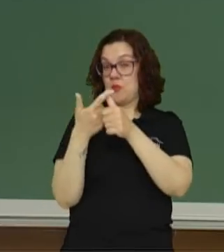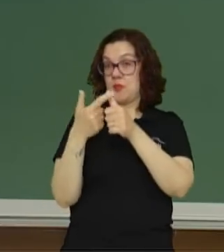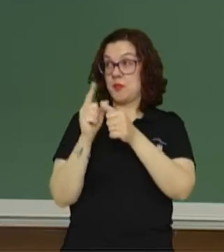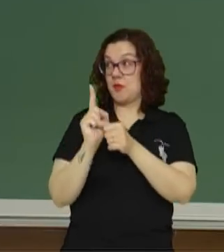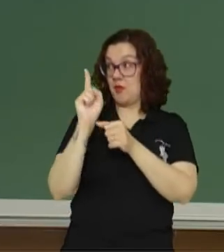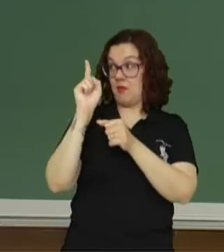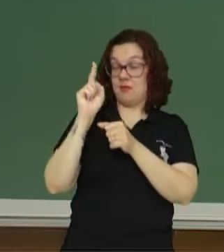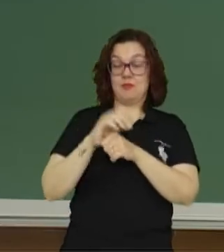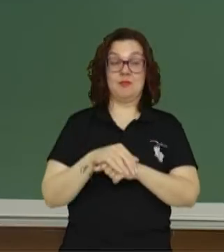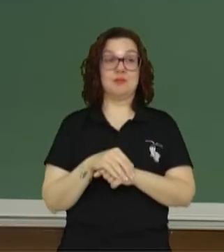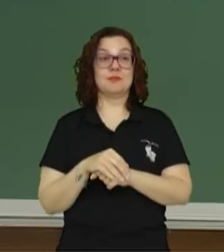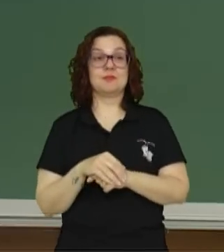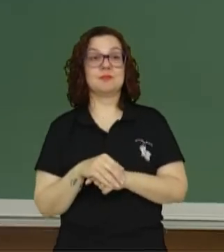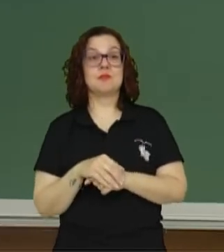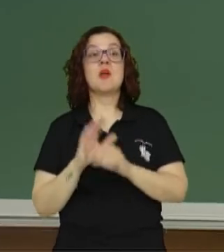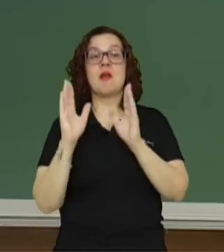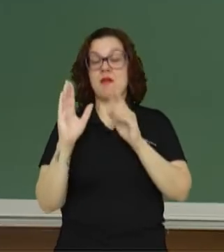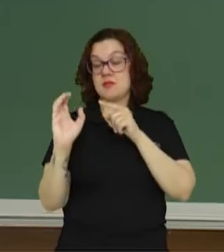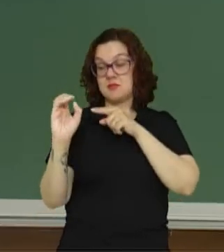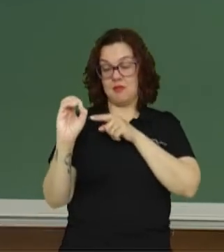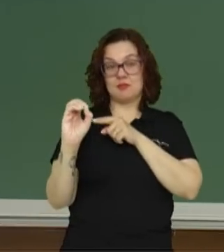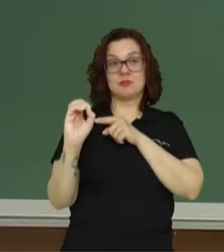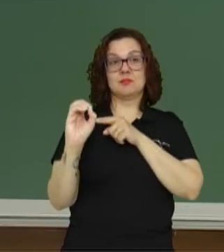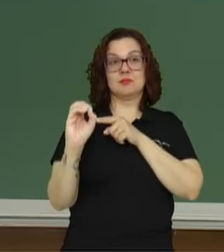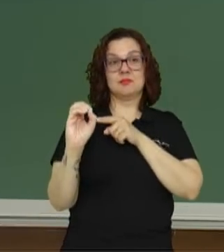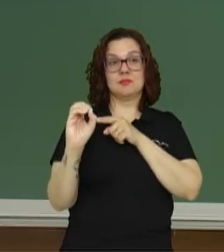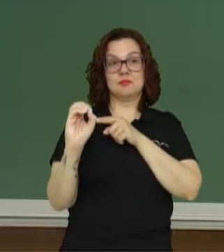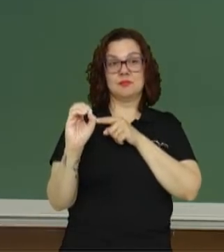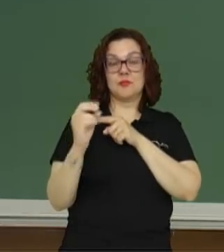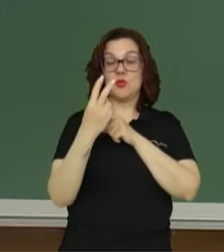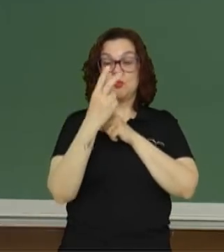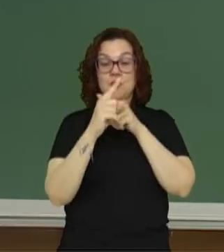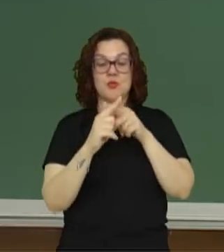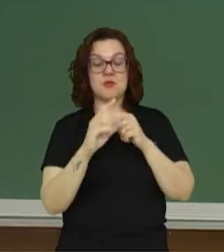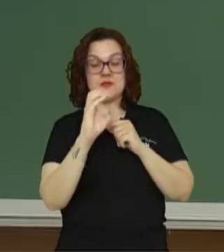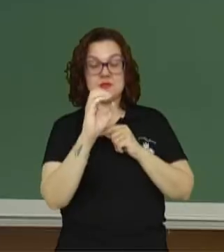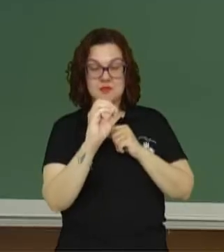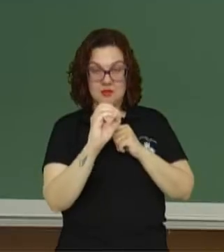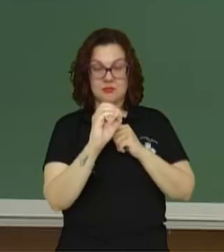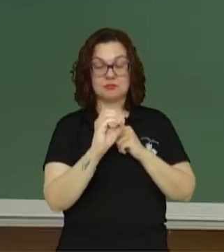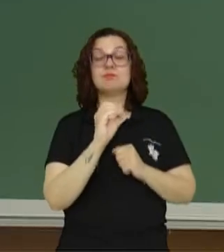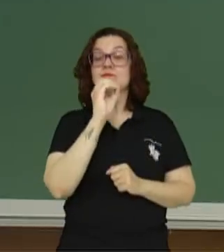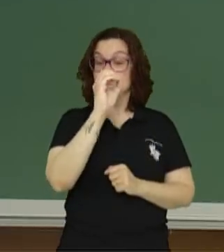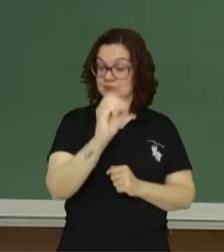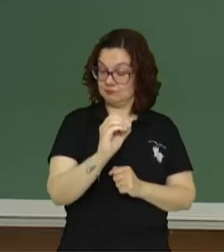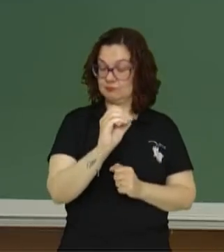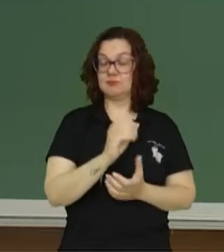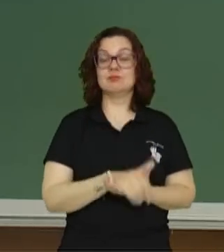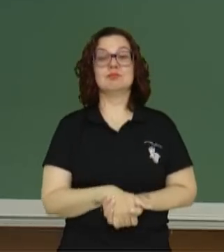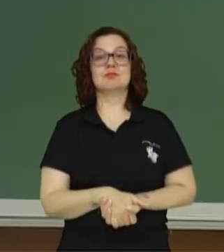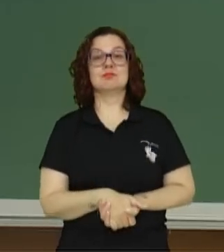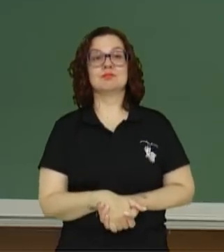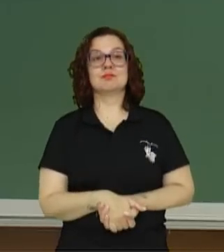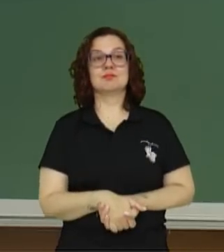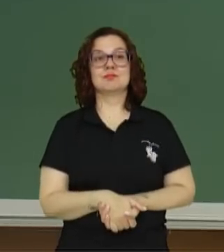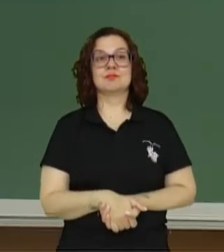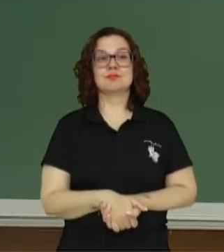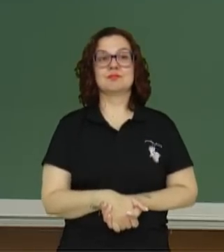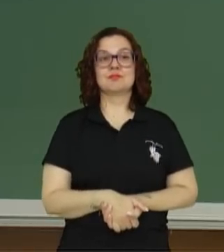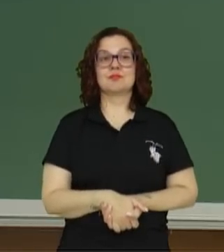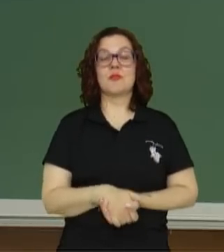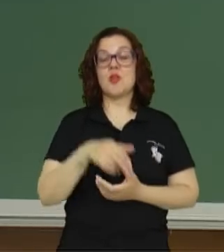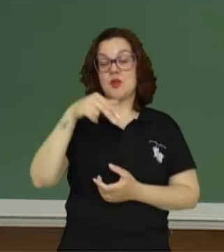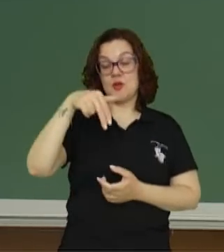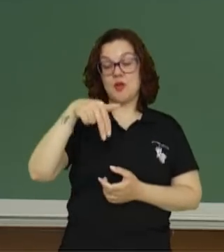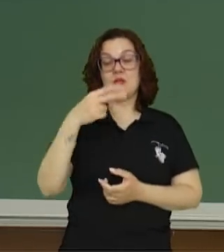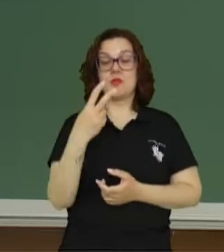númerozinho dentro da minha sequência. Ele é 0, certo? A gente tem aqui, ó, 2 vezes 0 igual a 0.